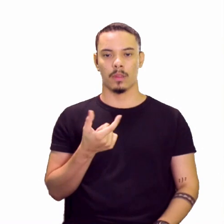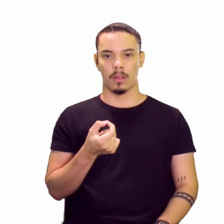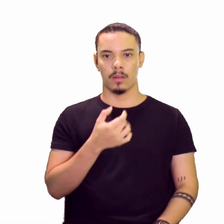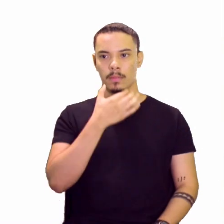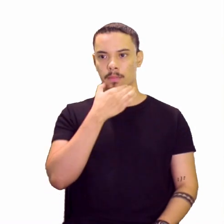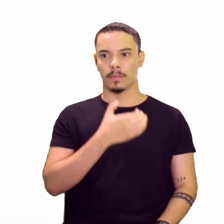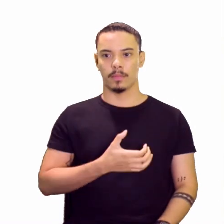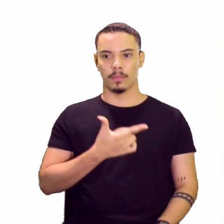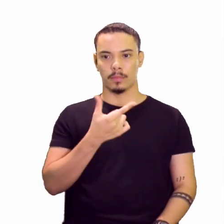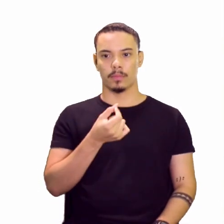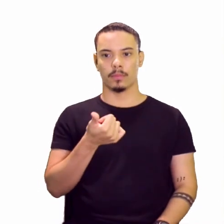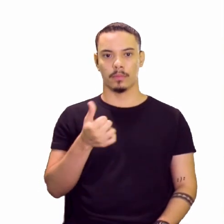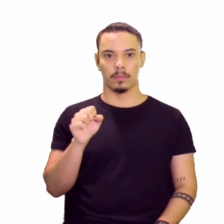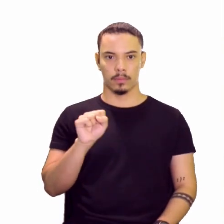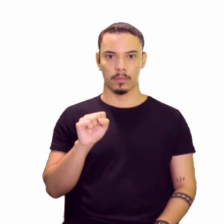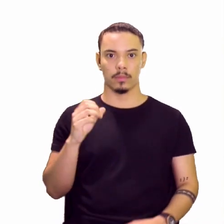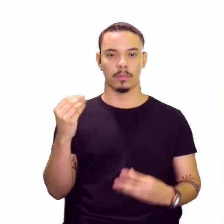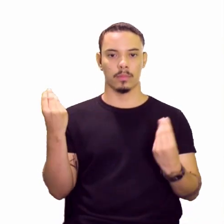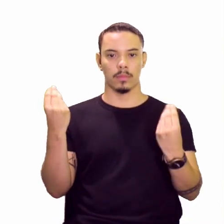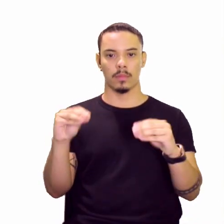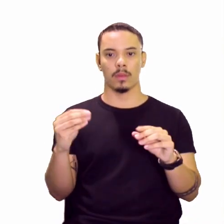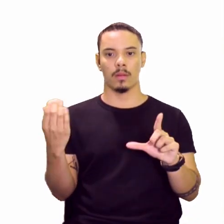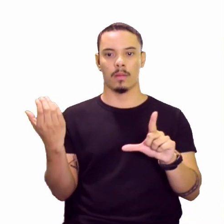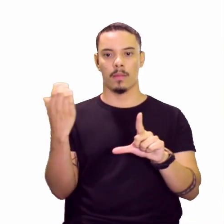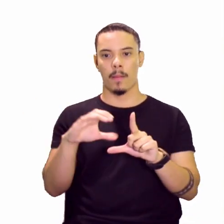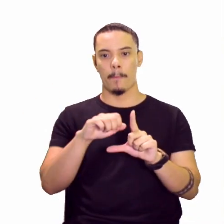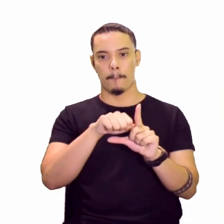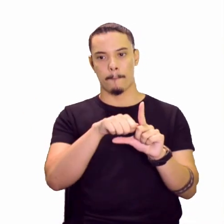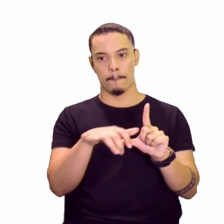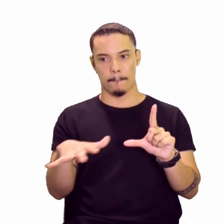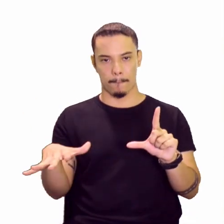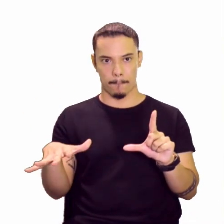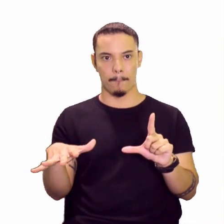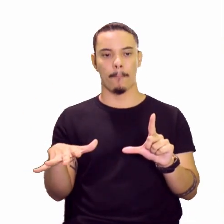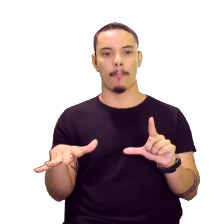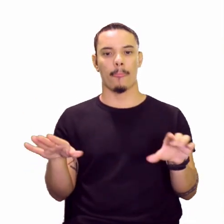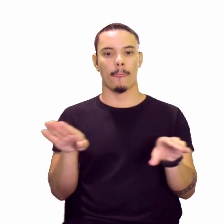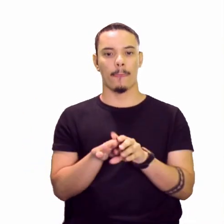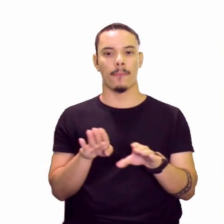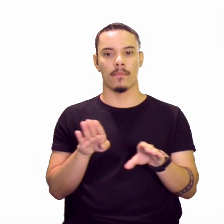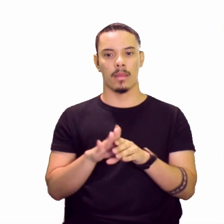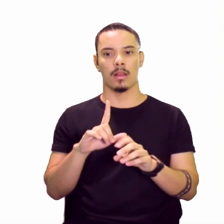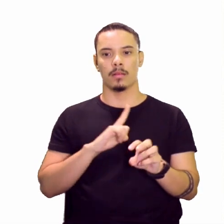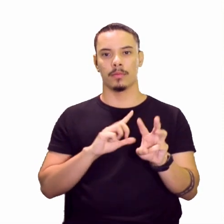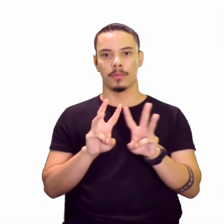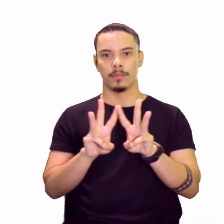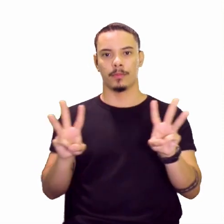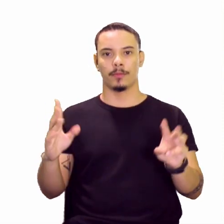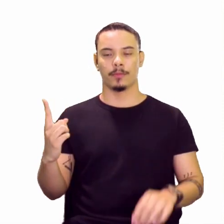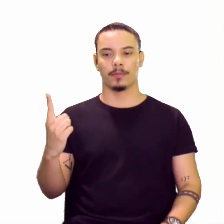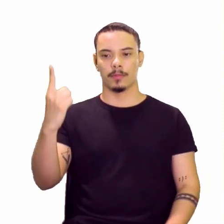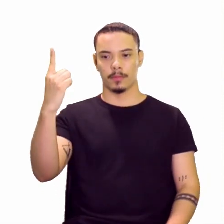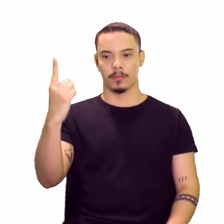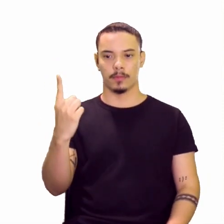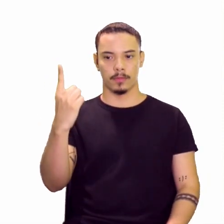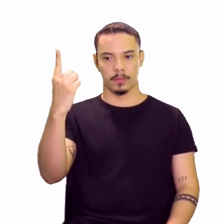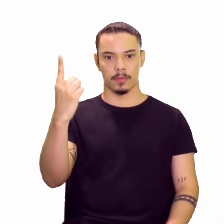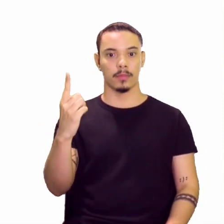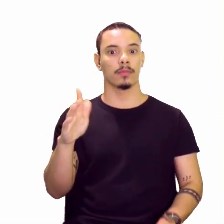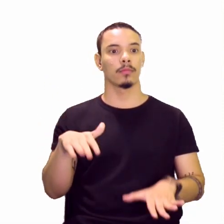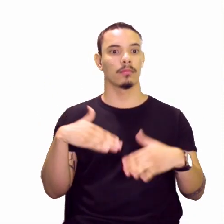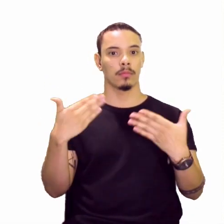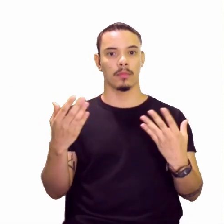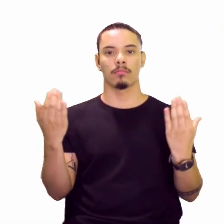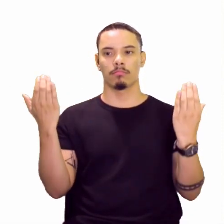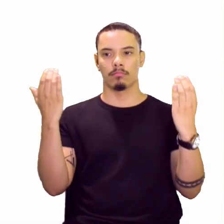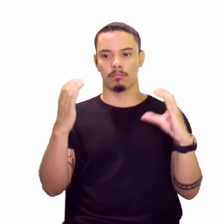de 2018 num blog, tá? Pé na Trilha. E tá aqui o endereço, né? Então aqui desse blog aqui